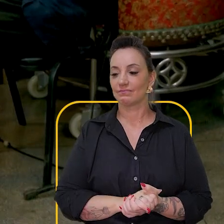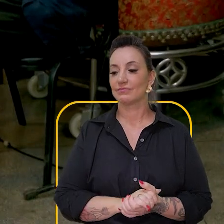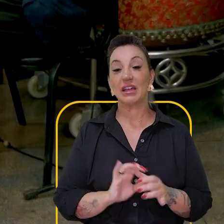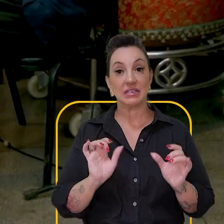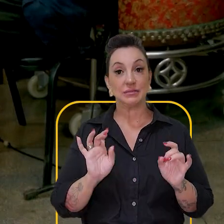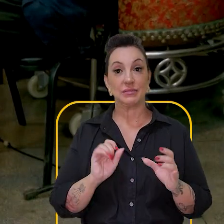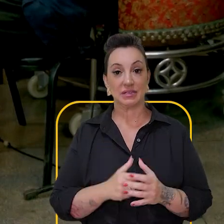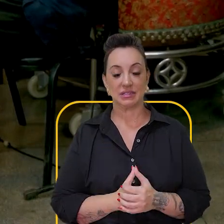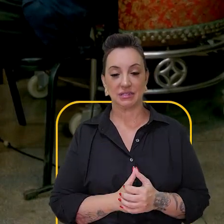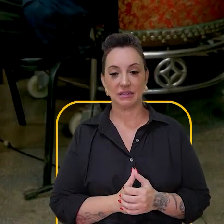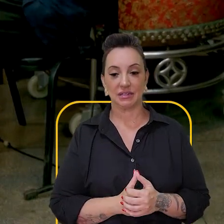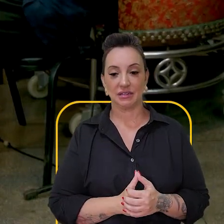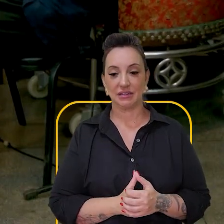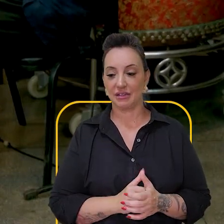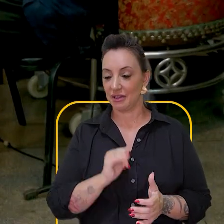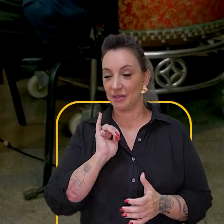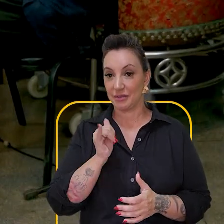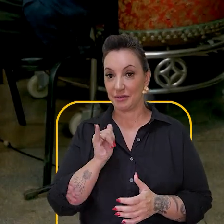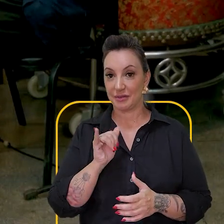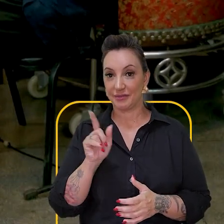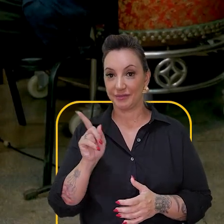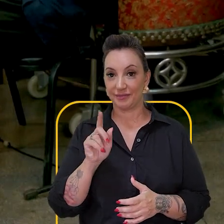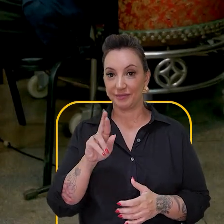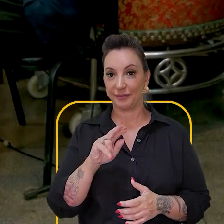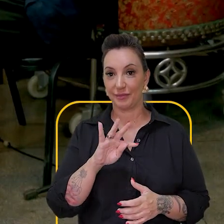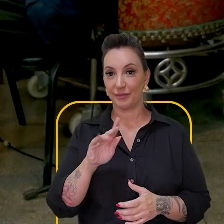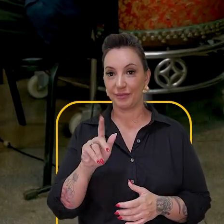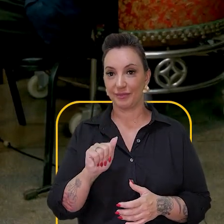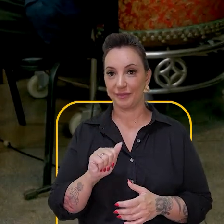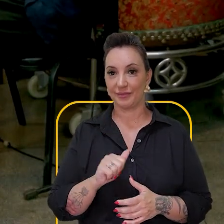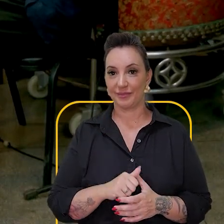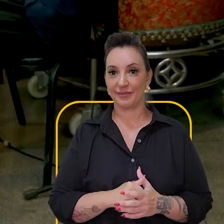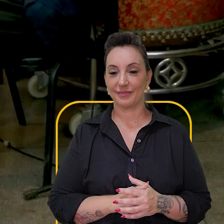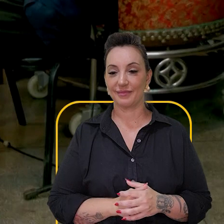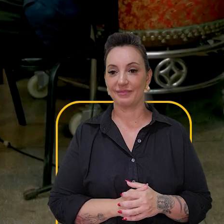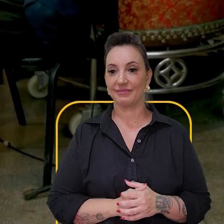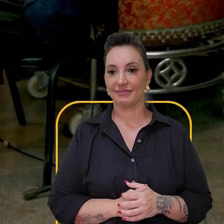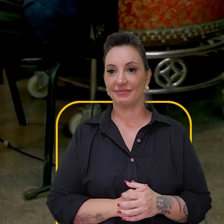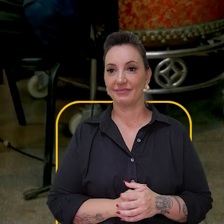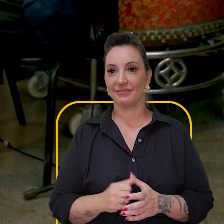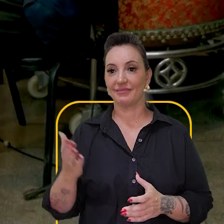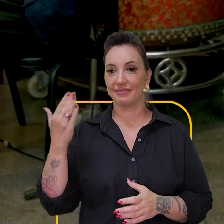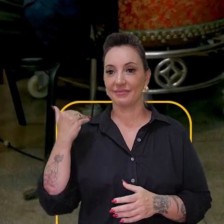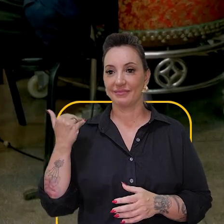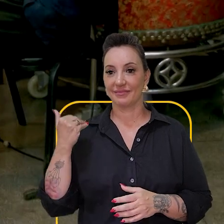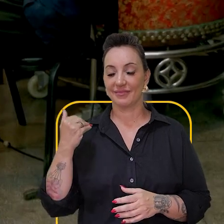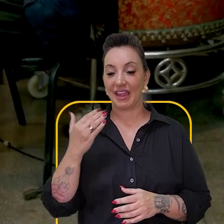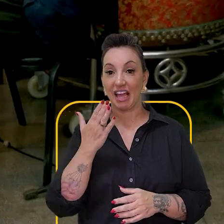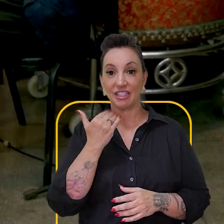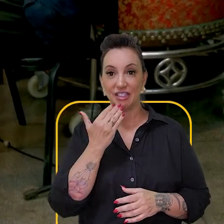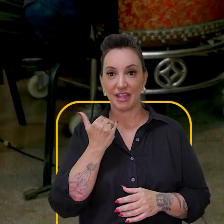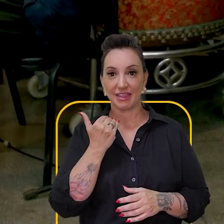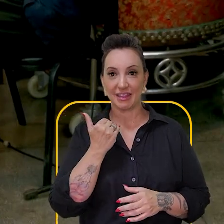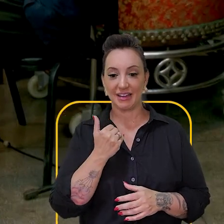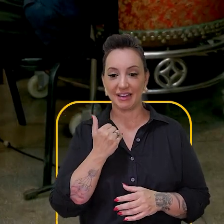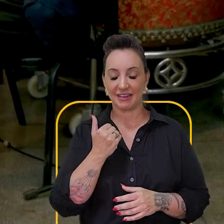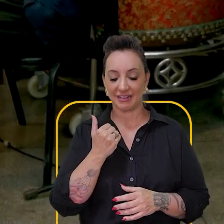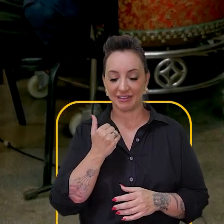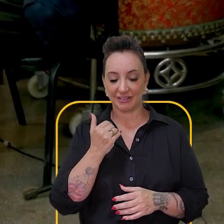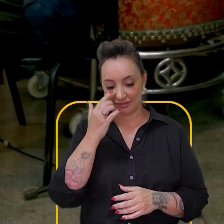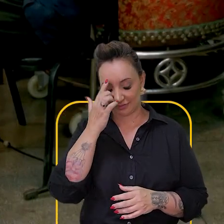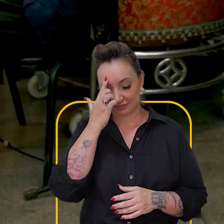gente foi jantar naquela aquela churrascaria na frente da cino brasileira na esquina ali uhum bovinos não sei